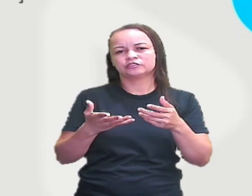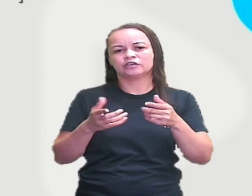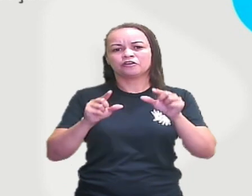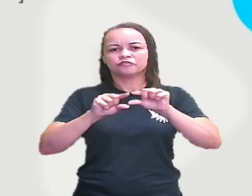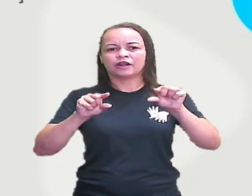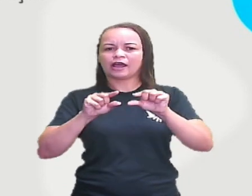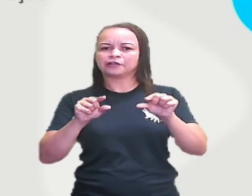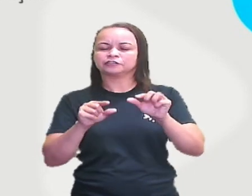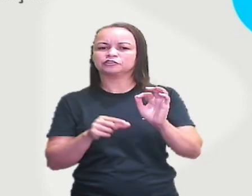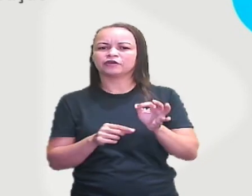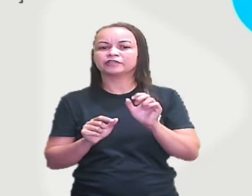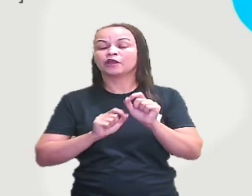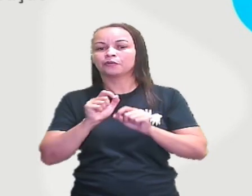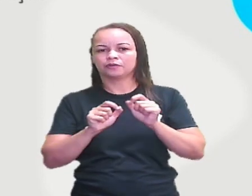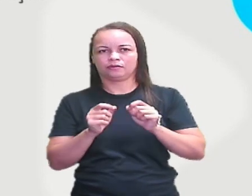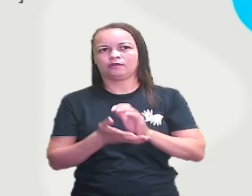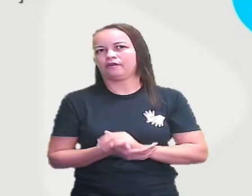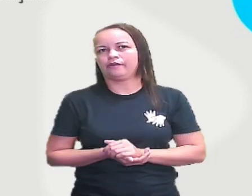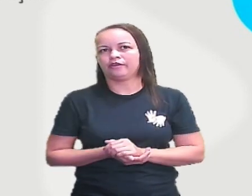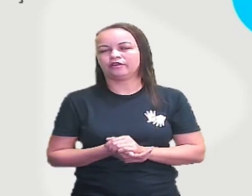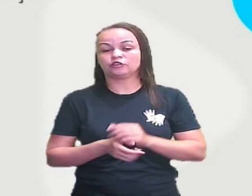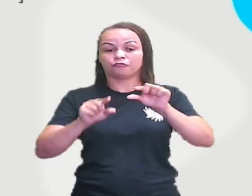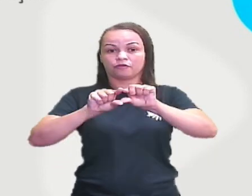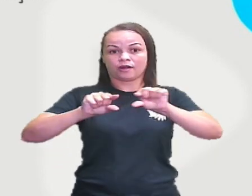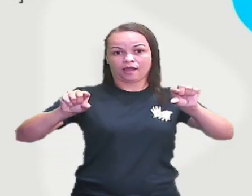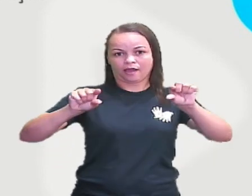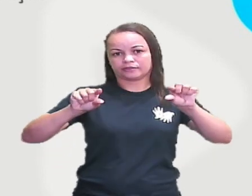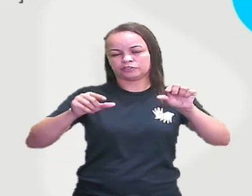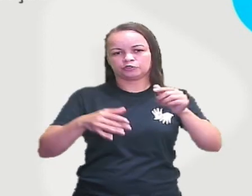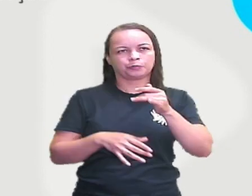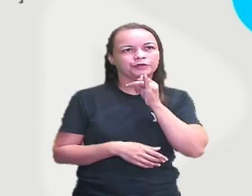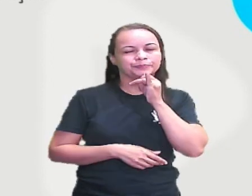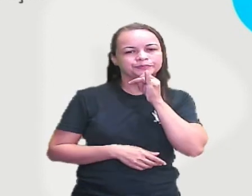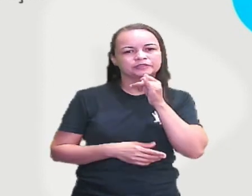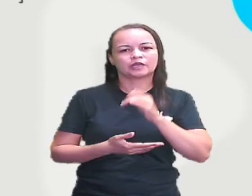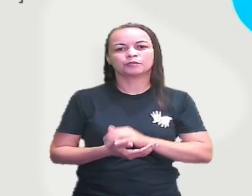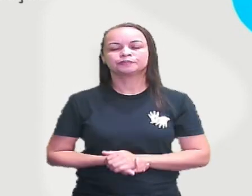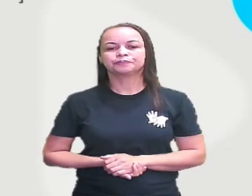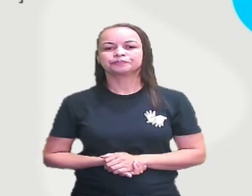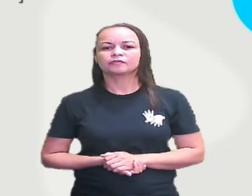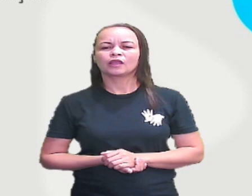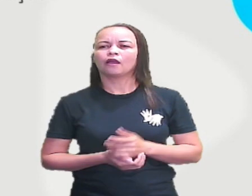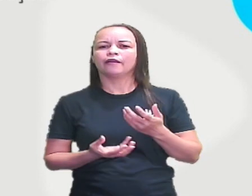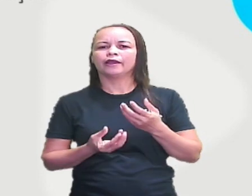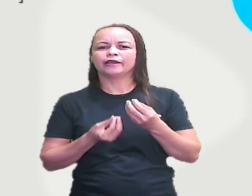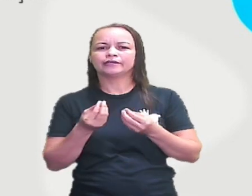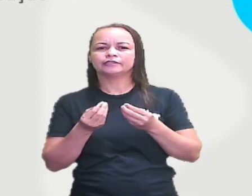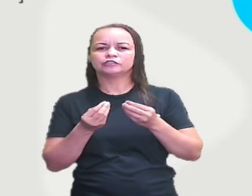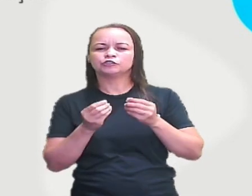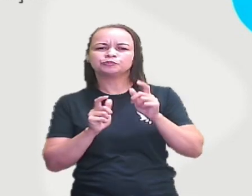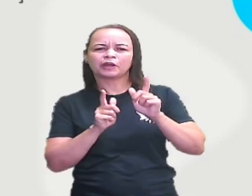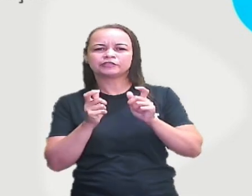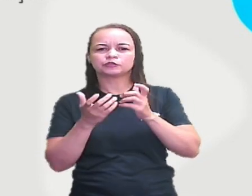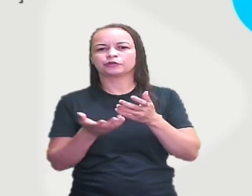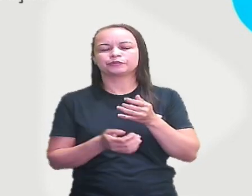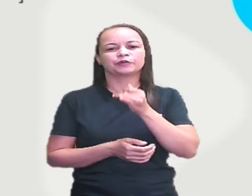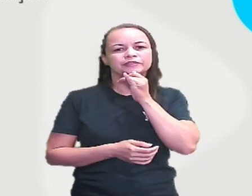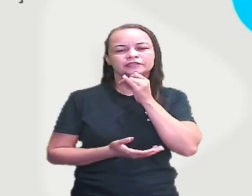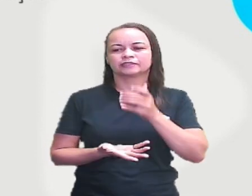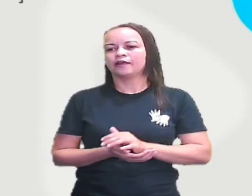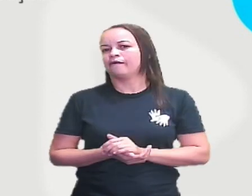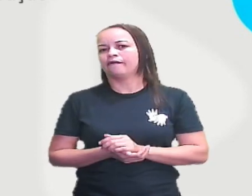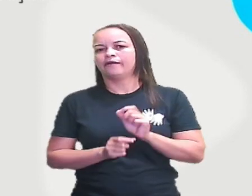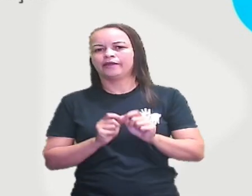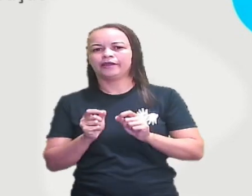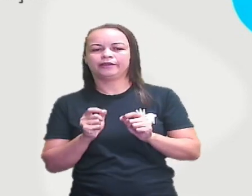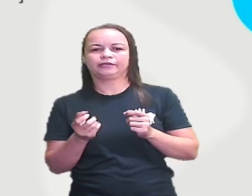frases feitas, são aquelas frases, digamos assim, aquelas expressões idiomáticas, né? Por exemplo, cada macaco no